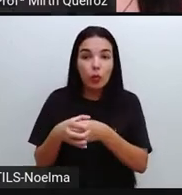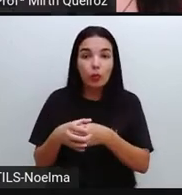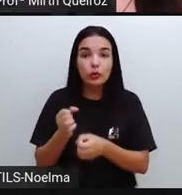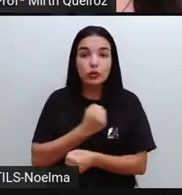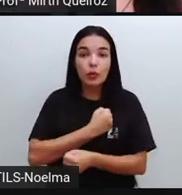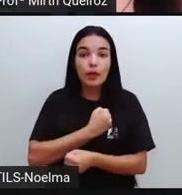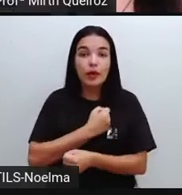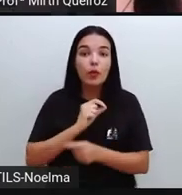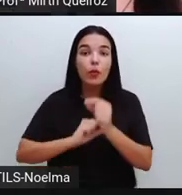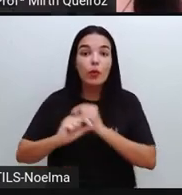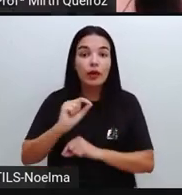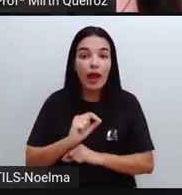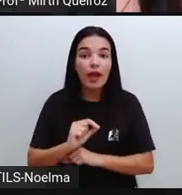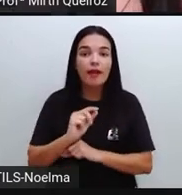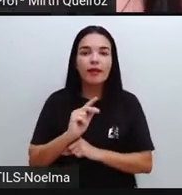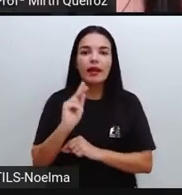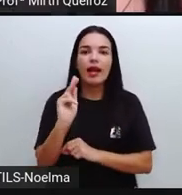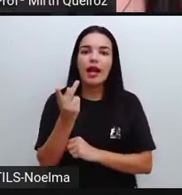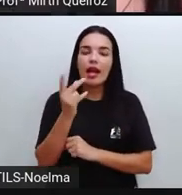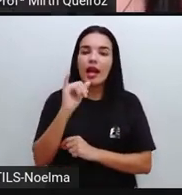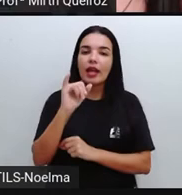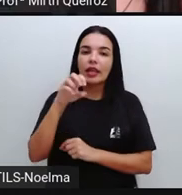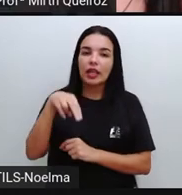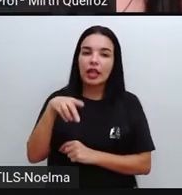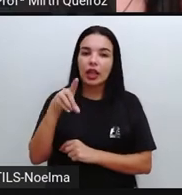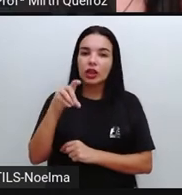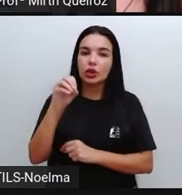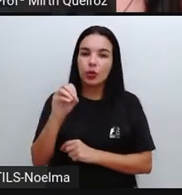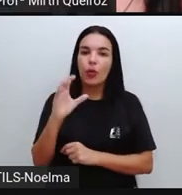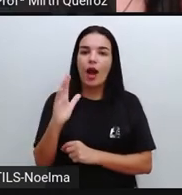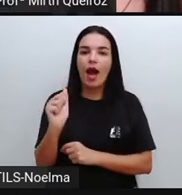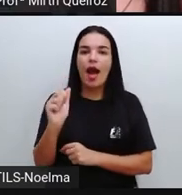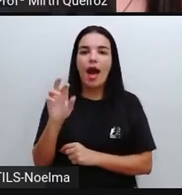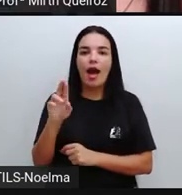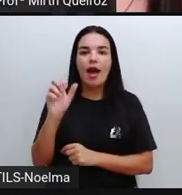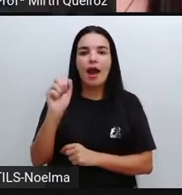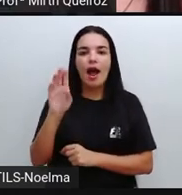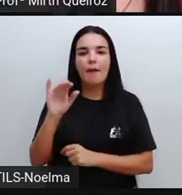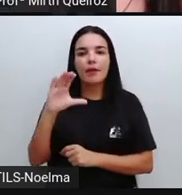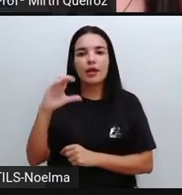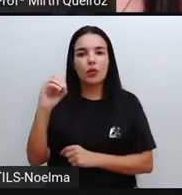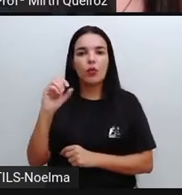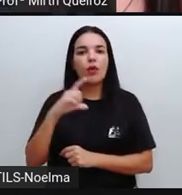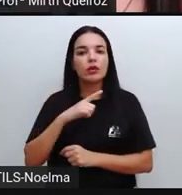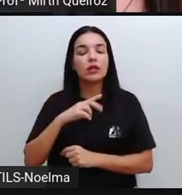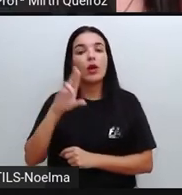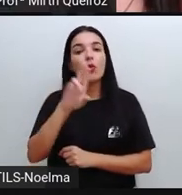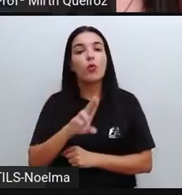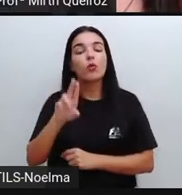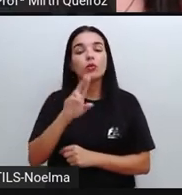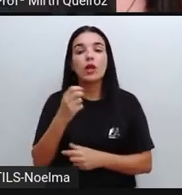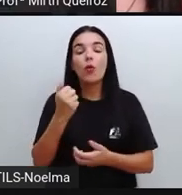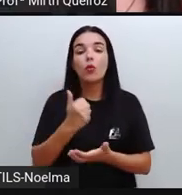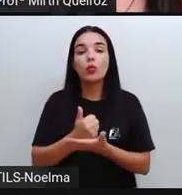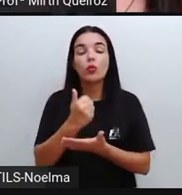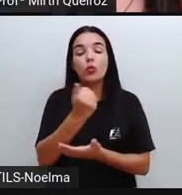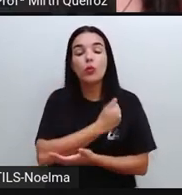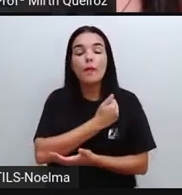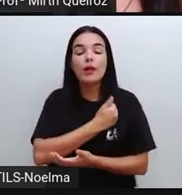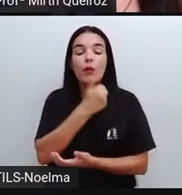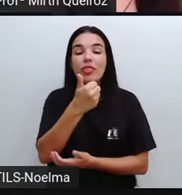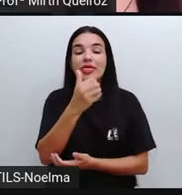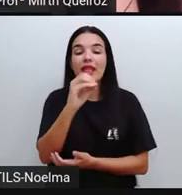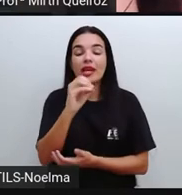sistema indo-arábico né o sistema de numeração decimal utiliza o número 10 como base